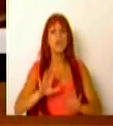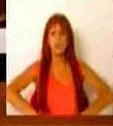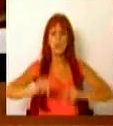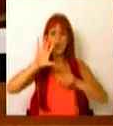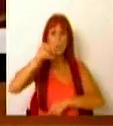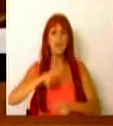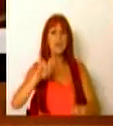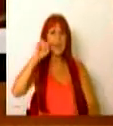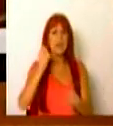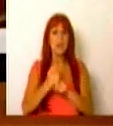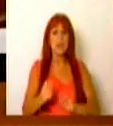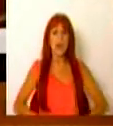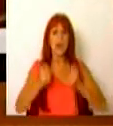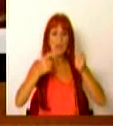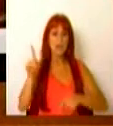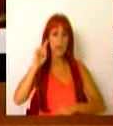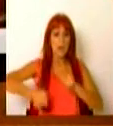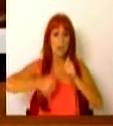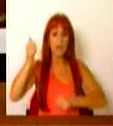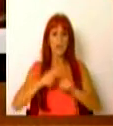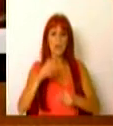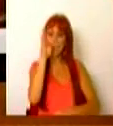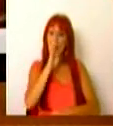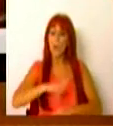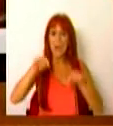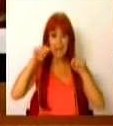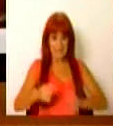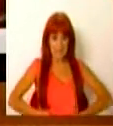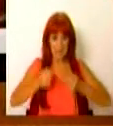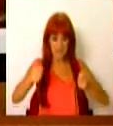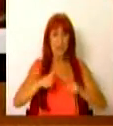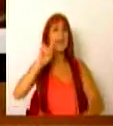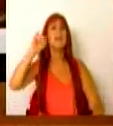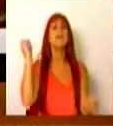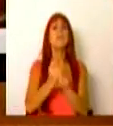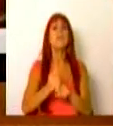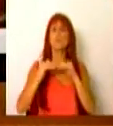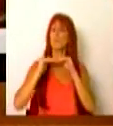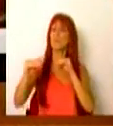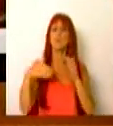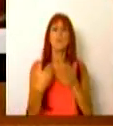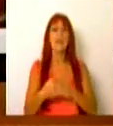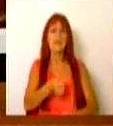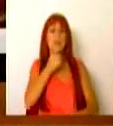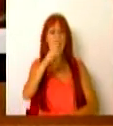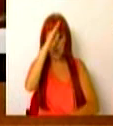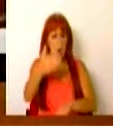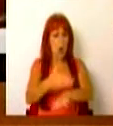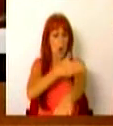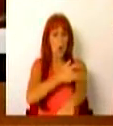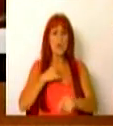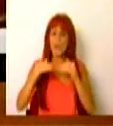do país exige investimentos estratégicos. A concretização destes investimentos exige estabilidade e decisão atempada.